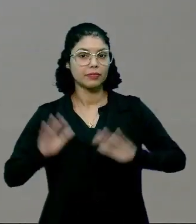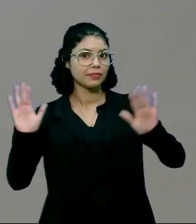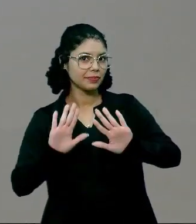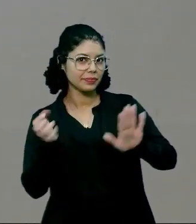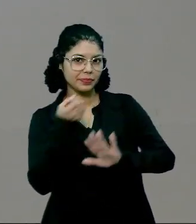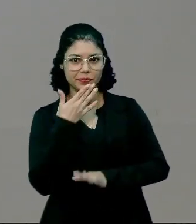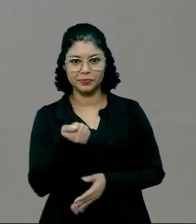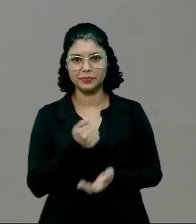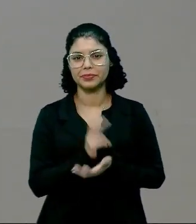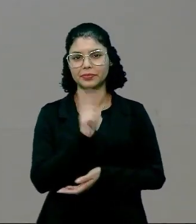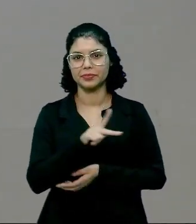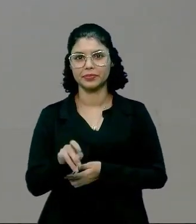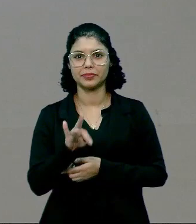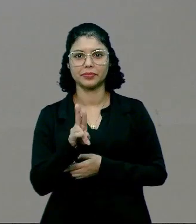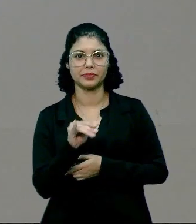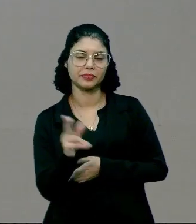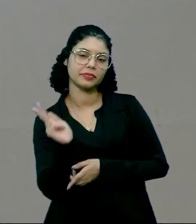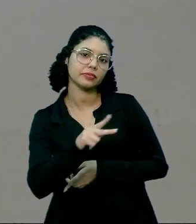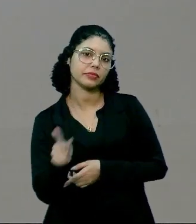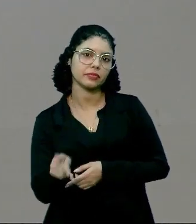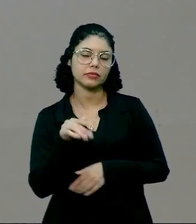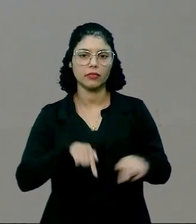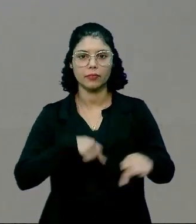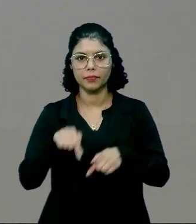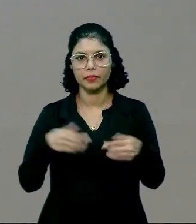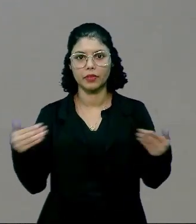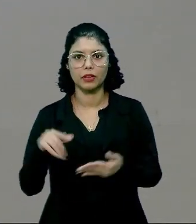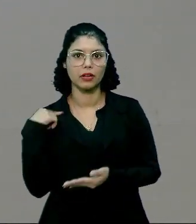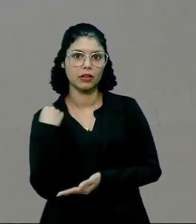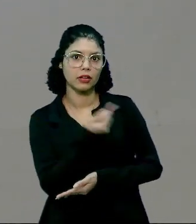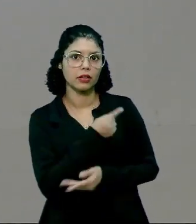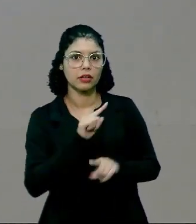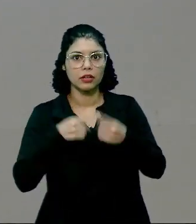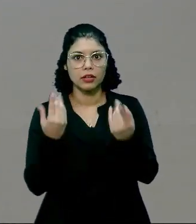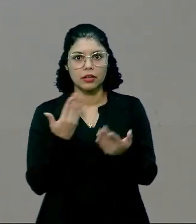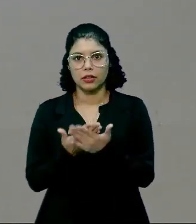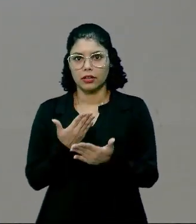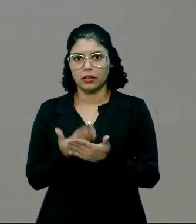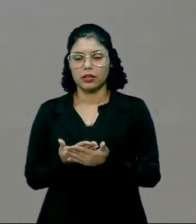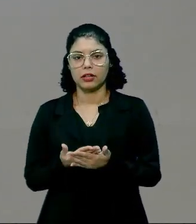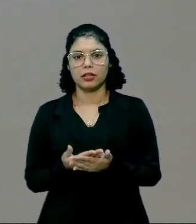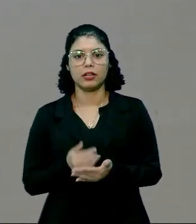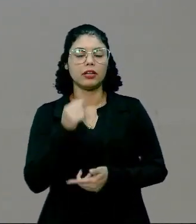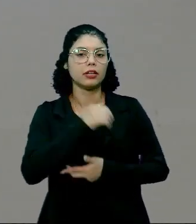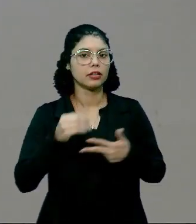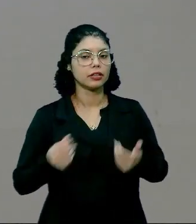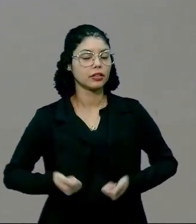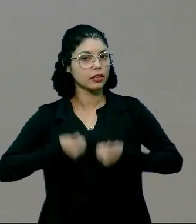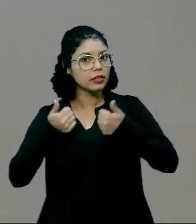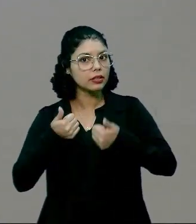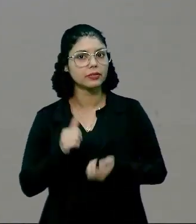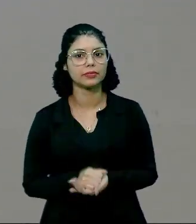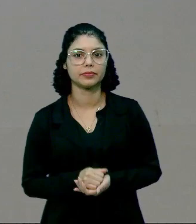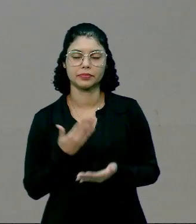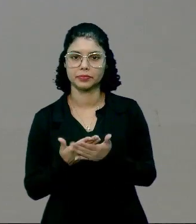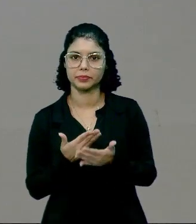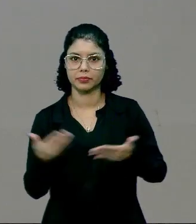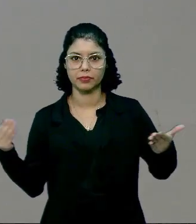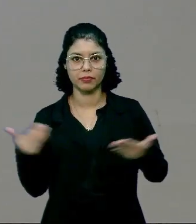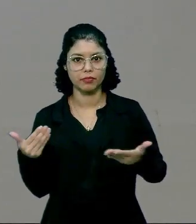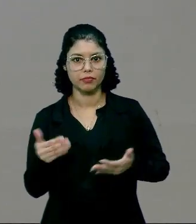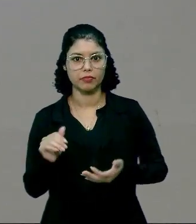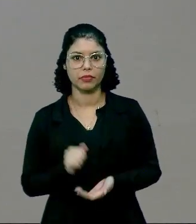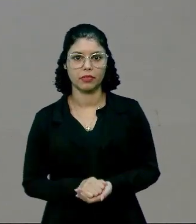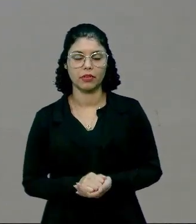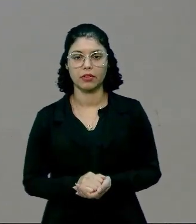Olá tudo bem sou professor Everton professor de química E hoje nós vamos para mais uma aula do nosso prêmio legal bom na aula de hoje nós vamos falar